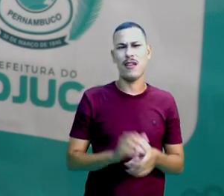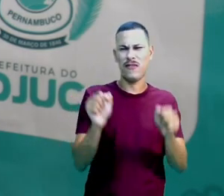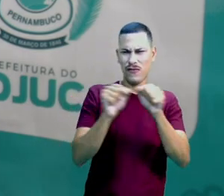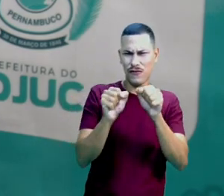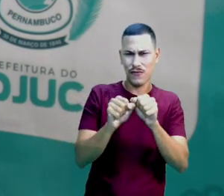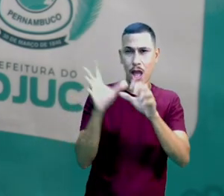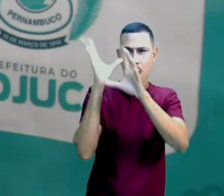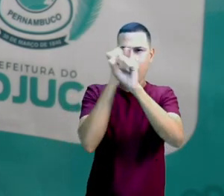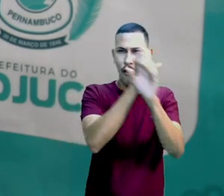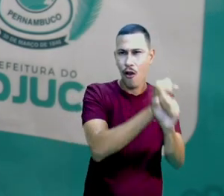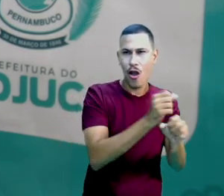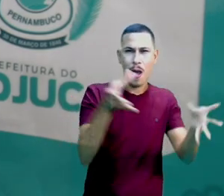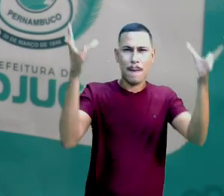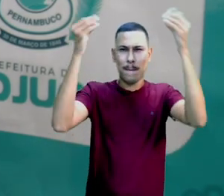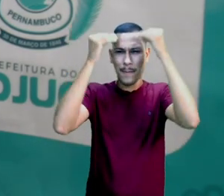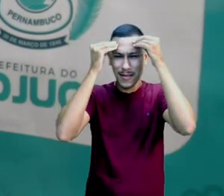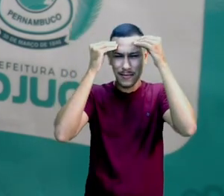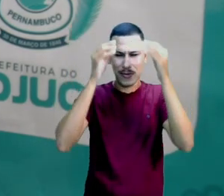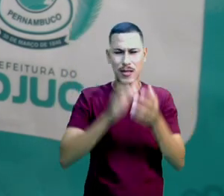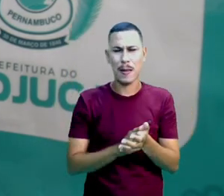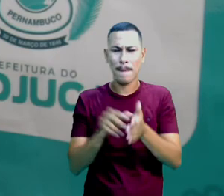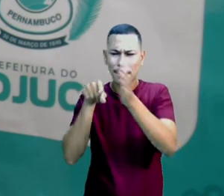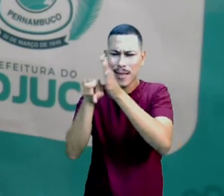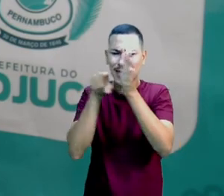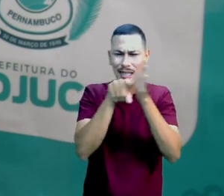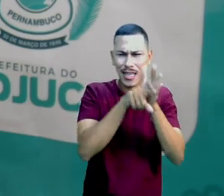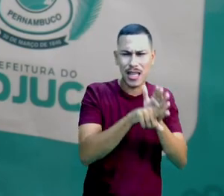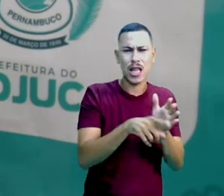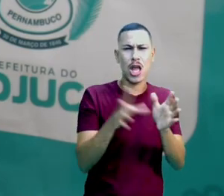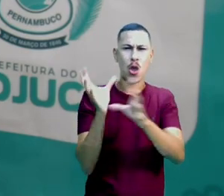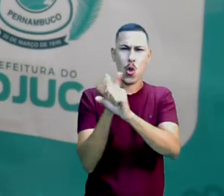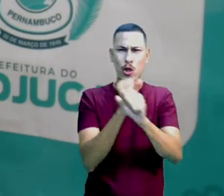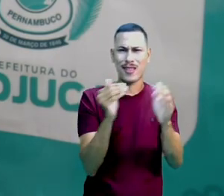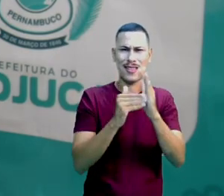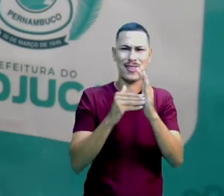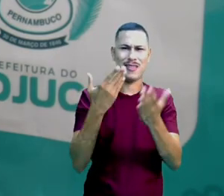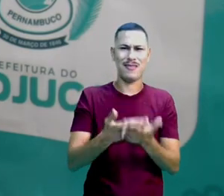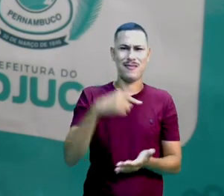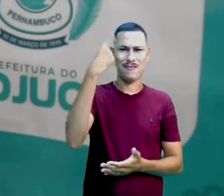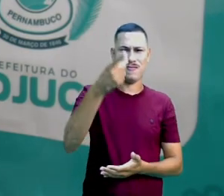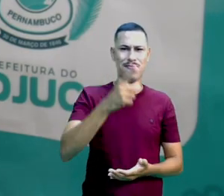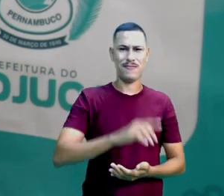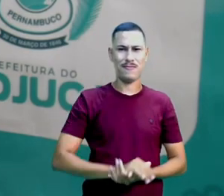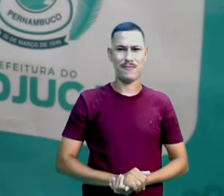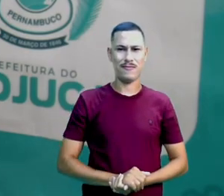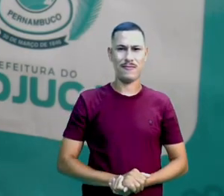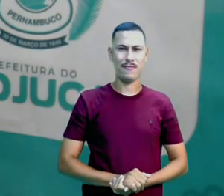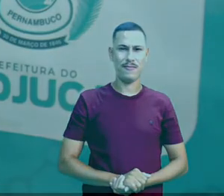cálculo mentalmente. Então, pesquise umas continhas, resolva e até a próxima aula.